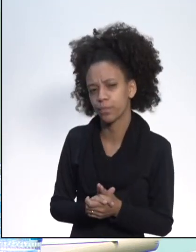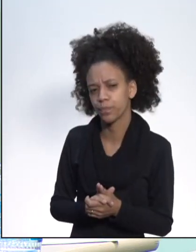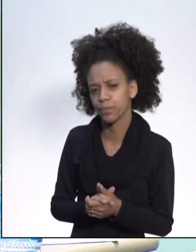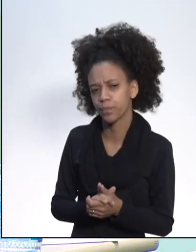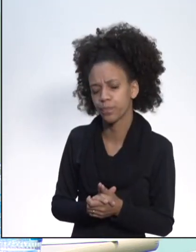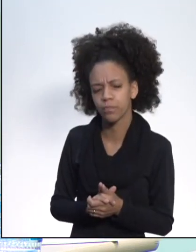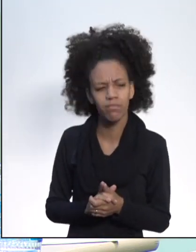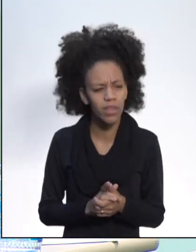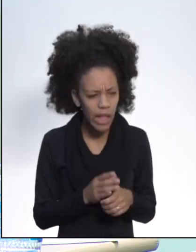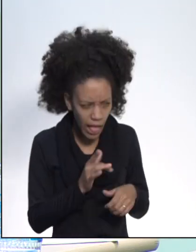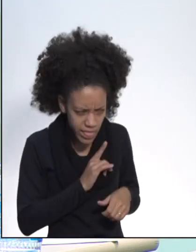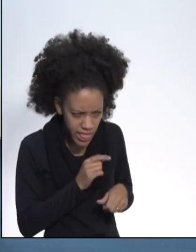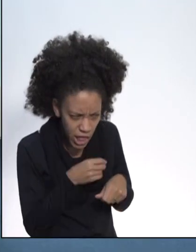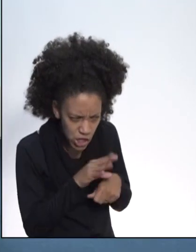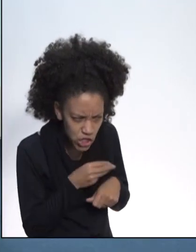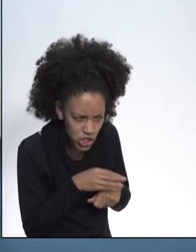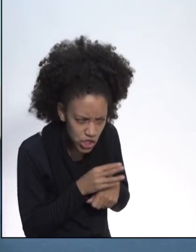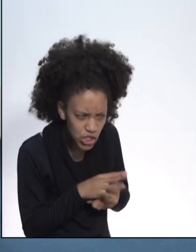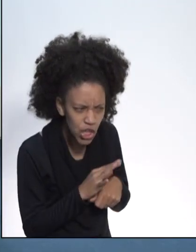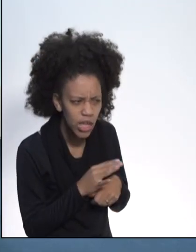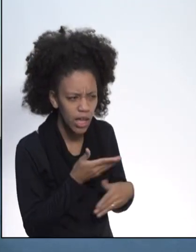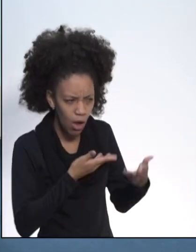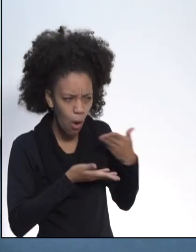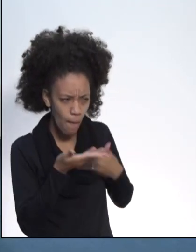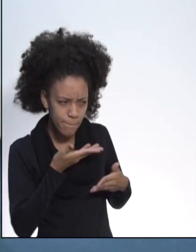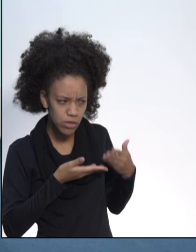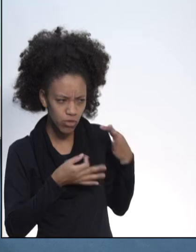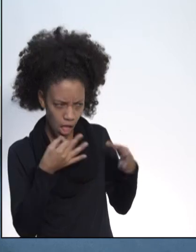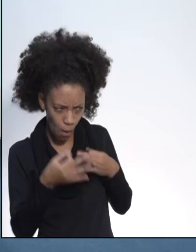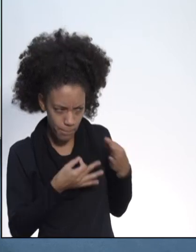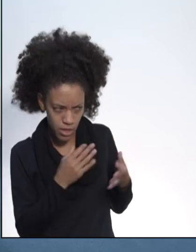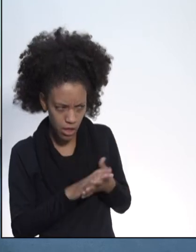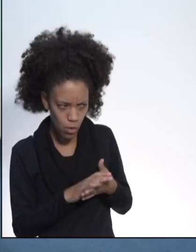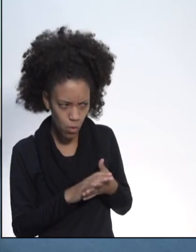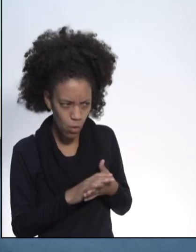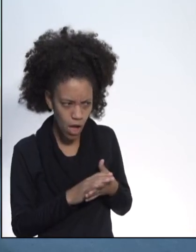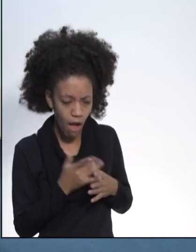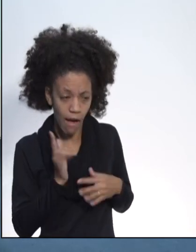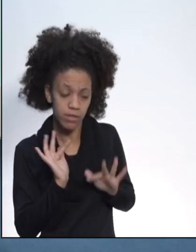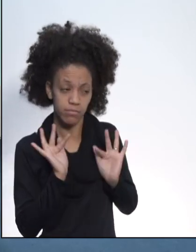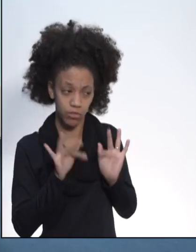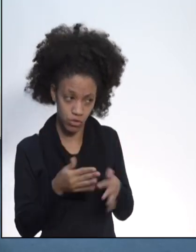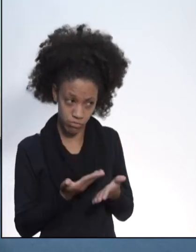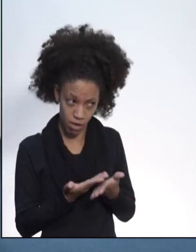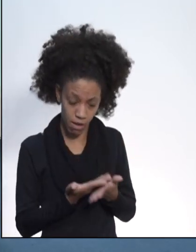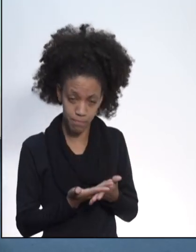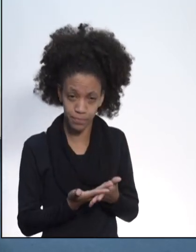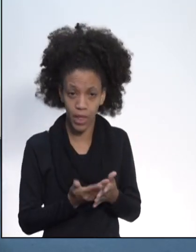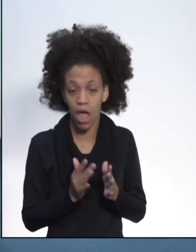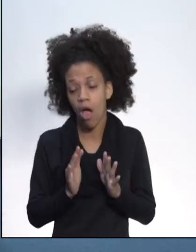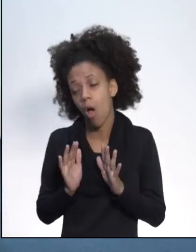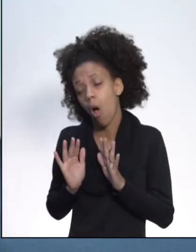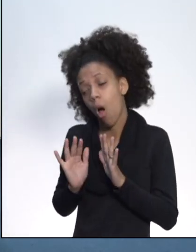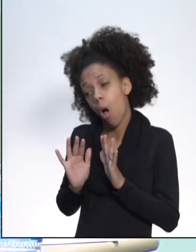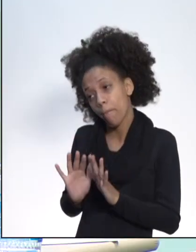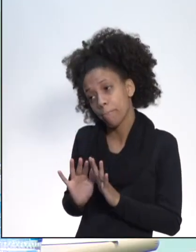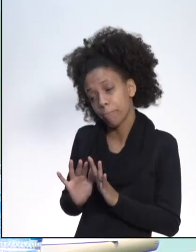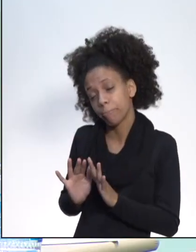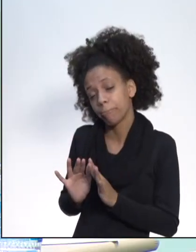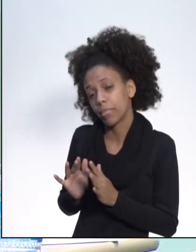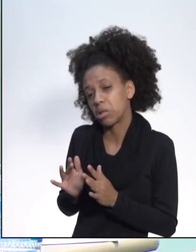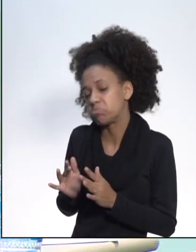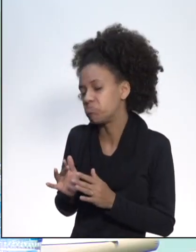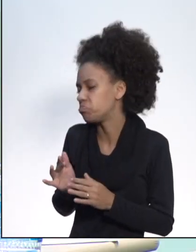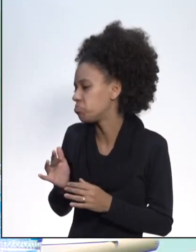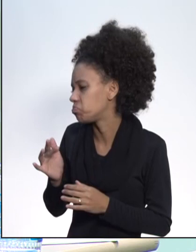alguma sugestão, alguma coisa que eles gostariam de partilhar com a gente, antes da gente encerrar a aula? Pelo que eu estou vendo aqui, já não tem